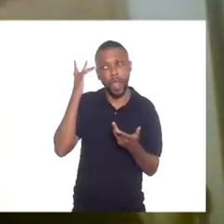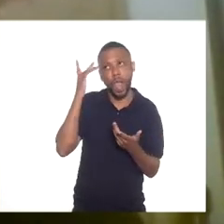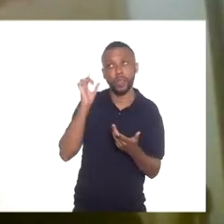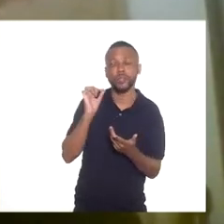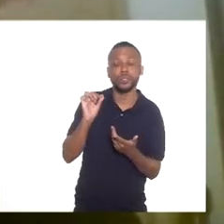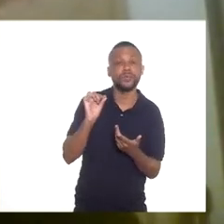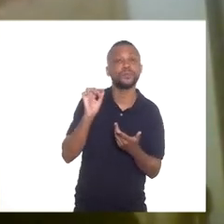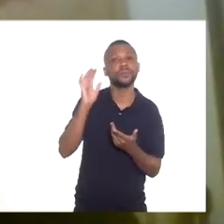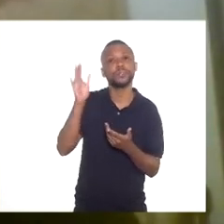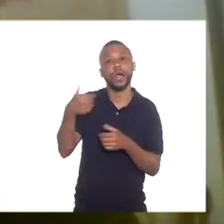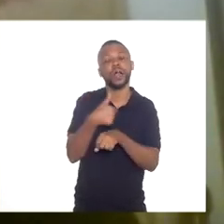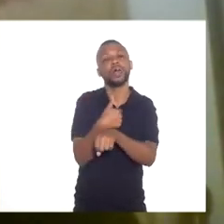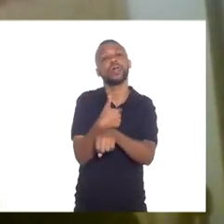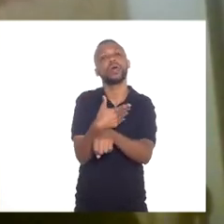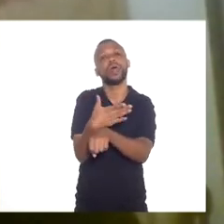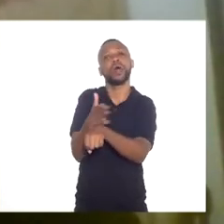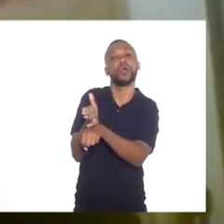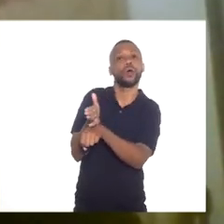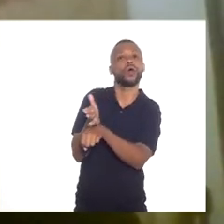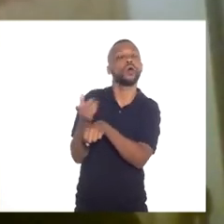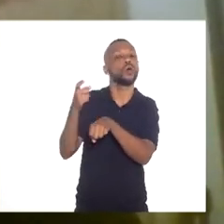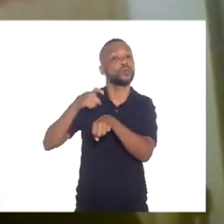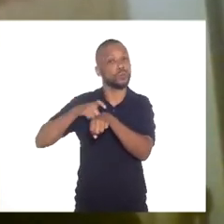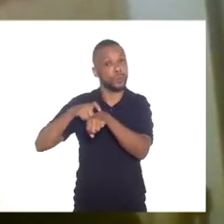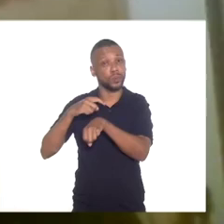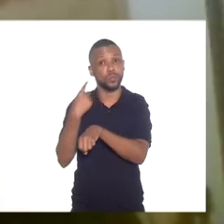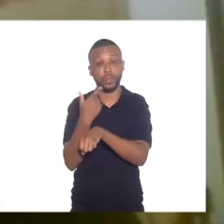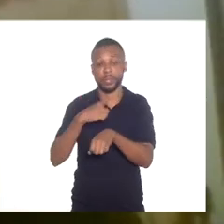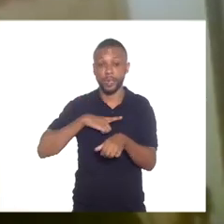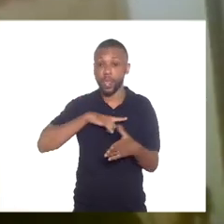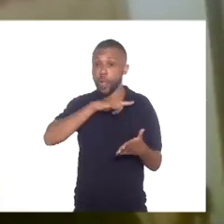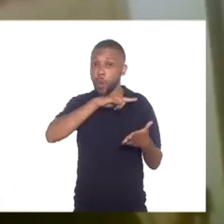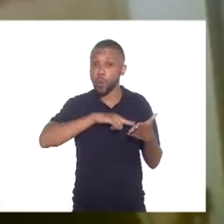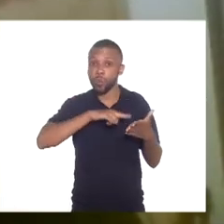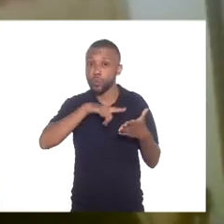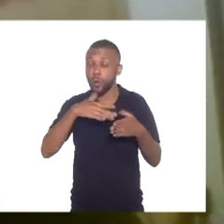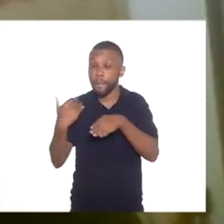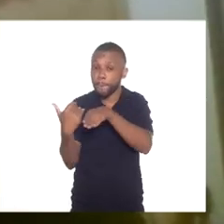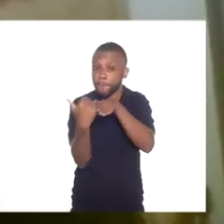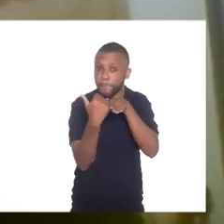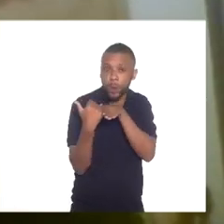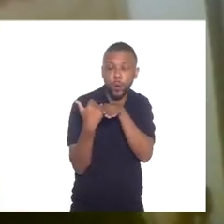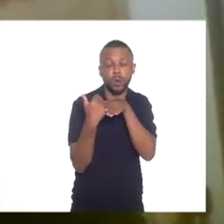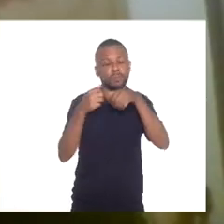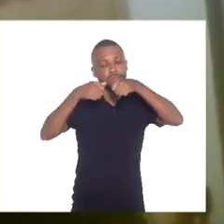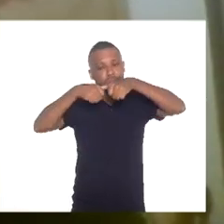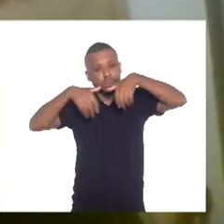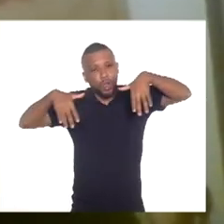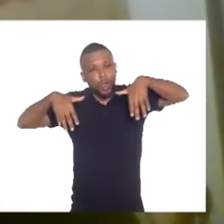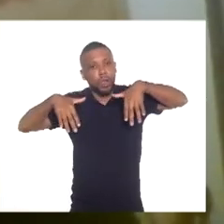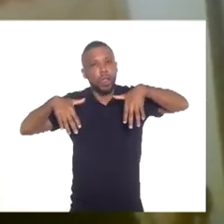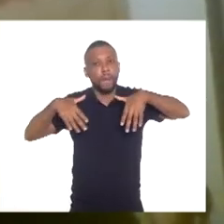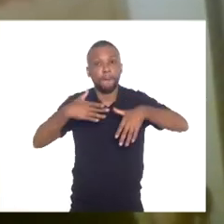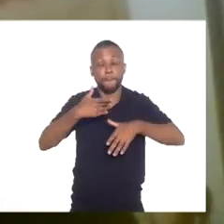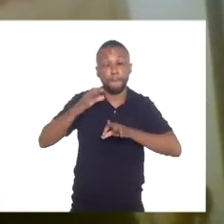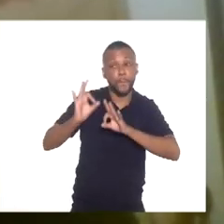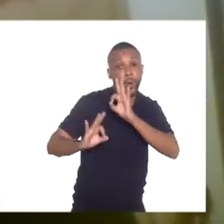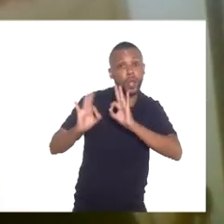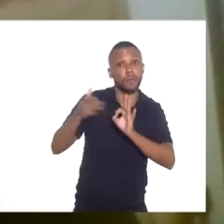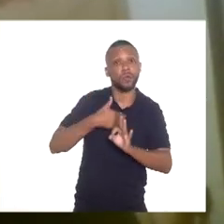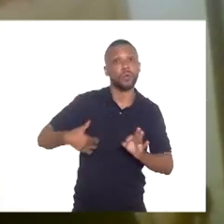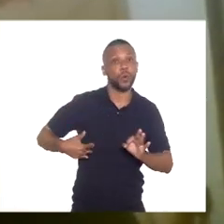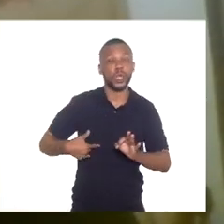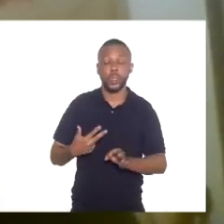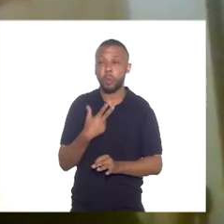já passou da hora da gente ter uma diretriz única para o Brasil, um programa de Estado, porque o que a gente não pode é ficar mudando de